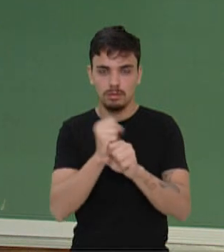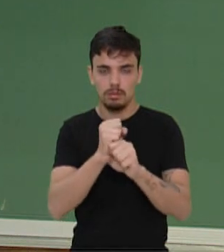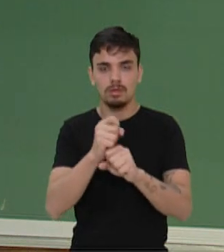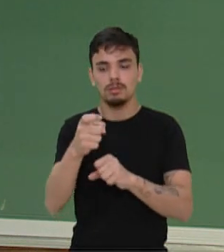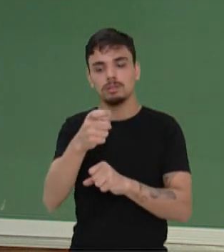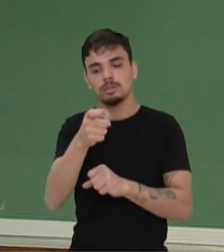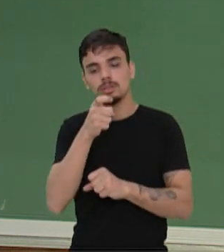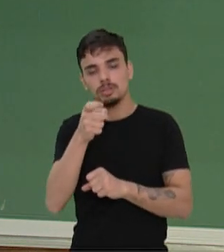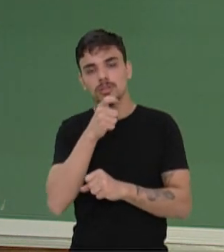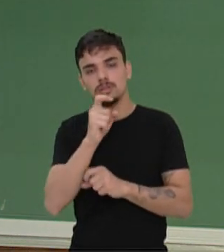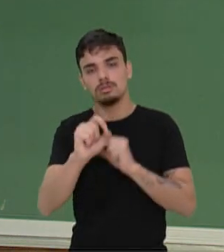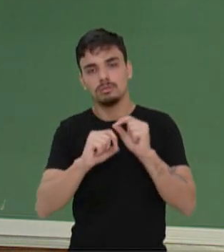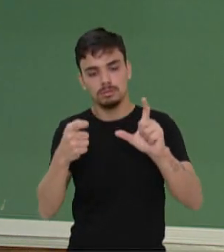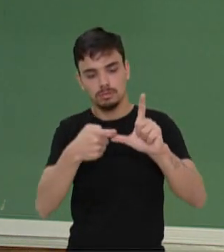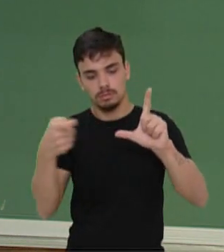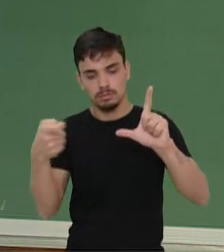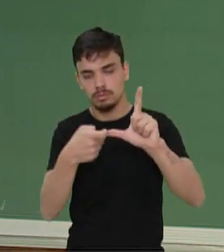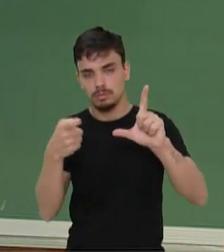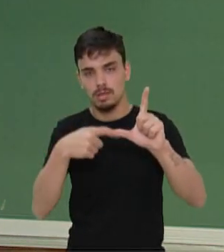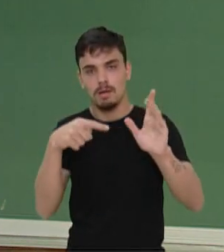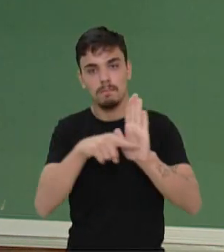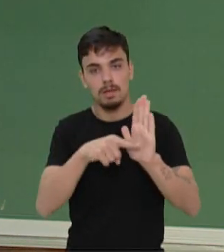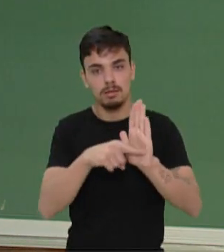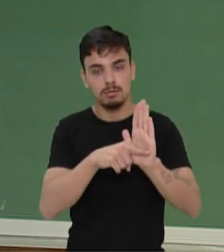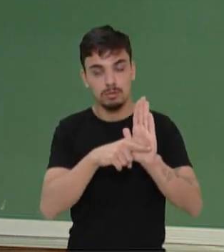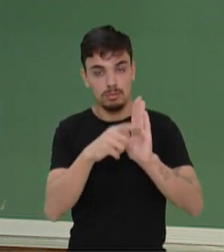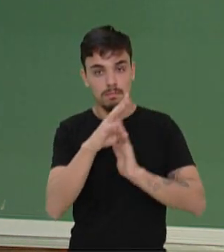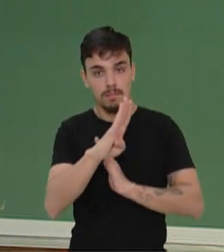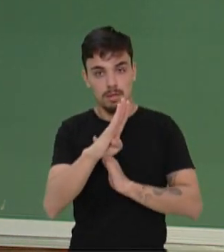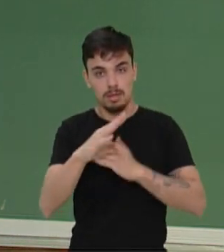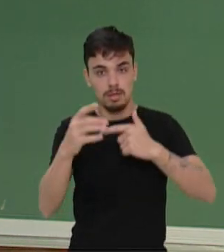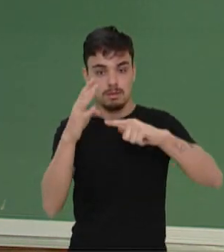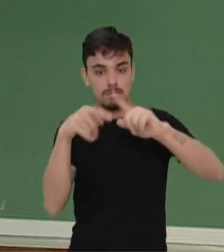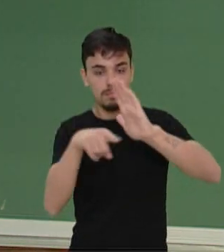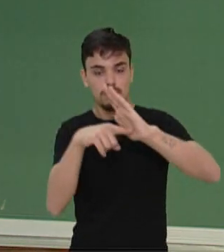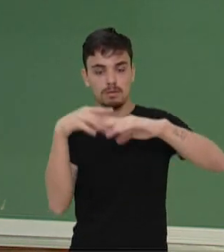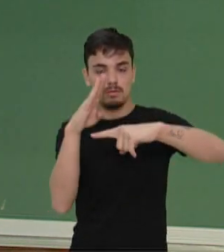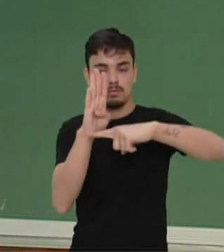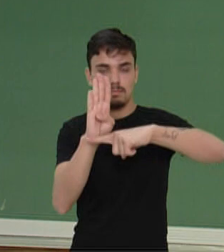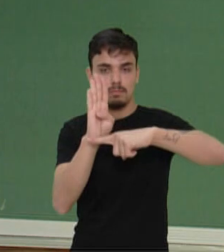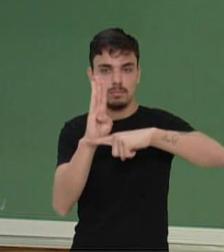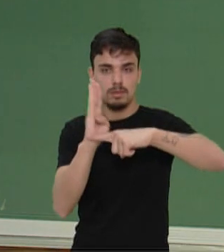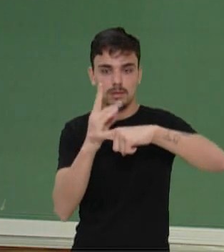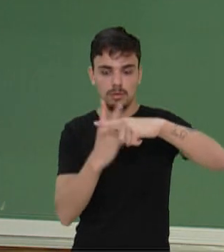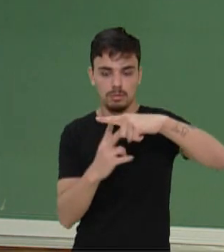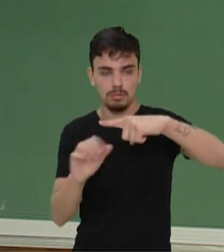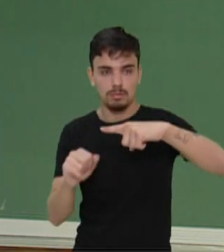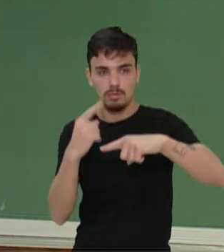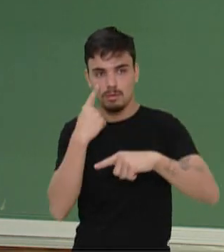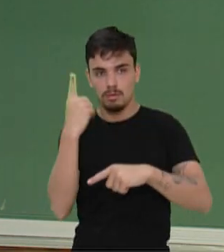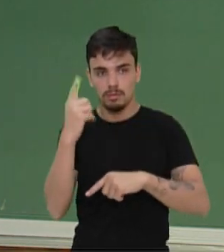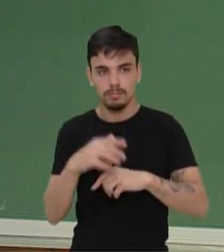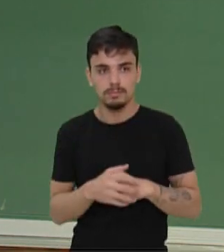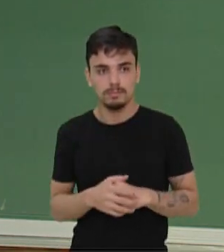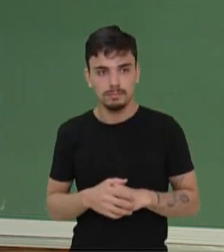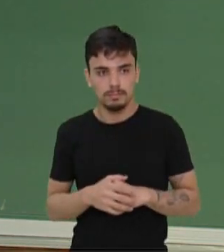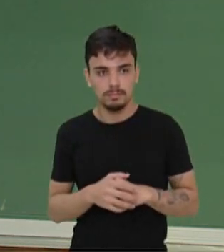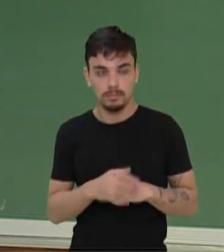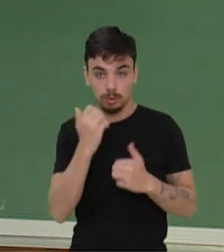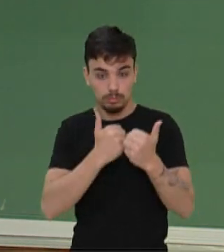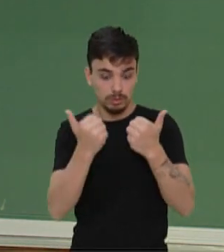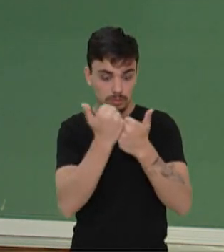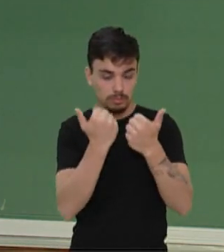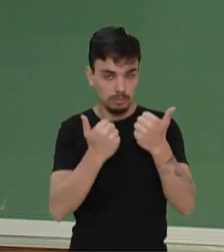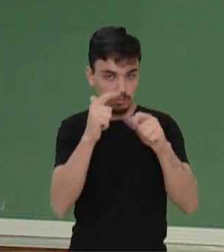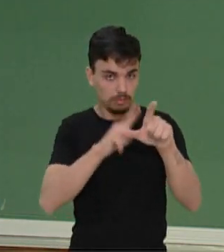né? X do vértice, então, é menos b sobre 2a. O b é 34, então fica menos 34 divididos por 2 vezes o a é menos 2,